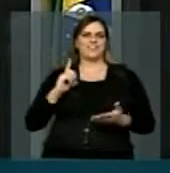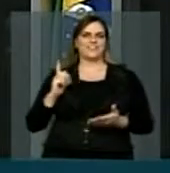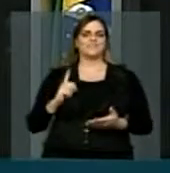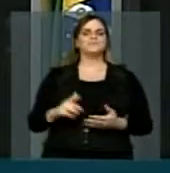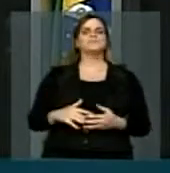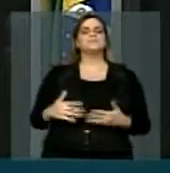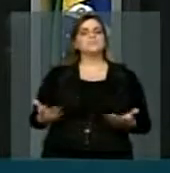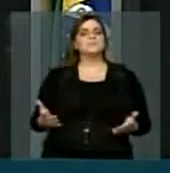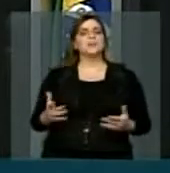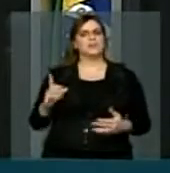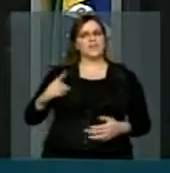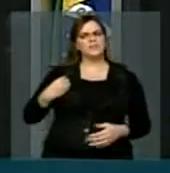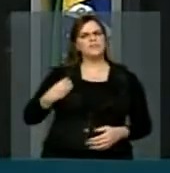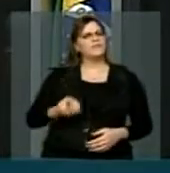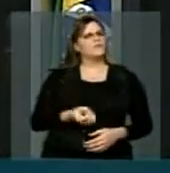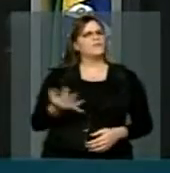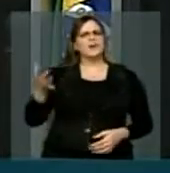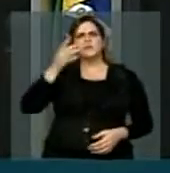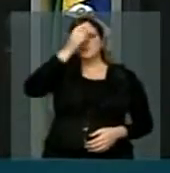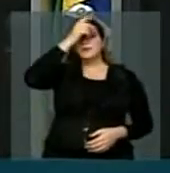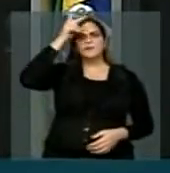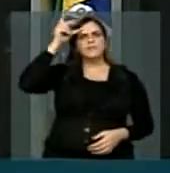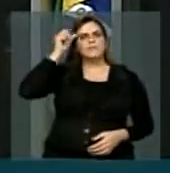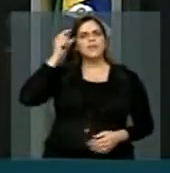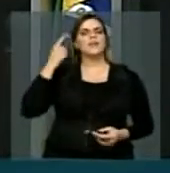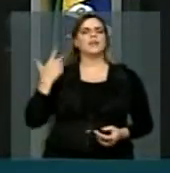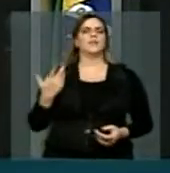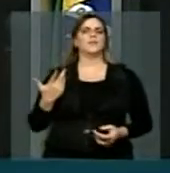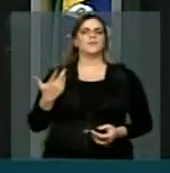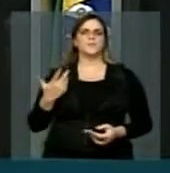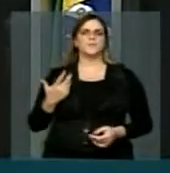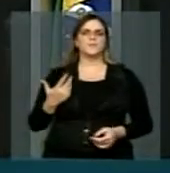contar com a presença de vários prefeitos, vários